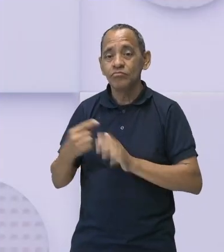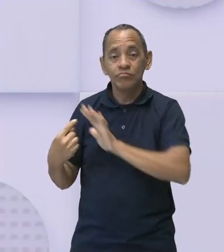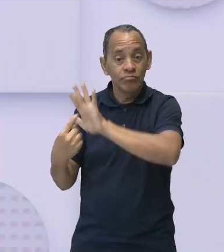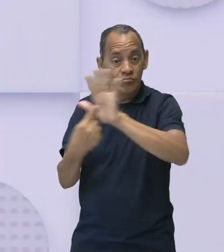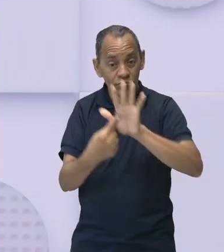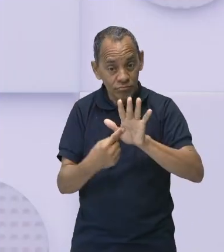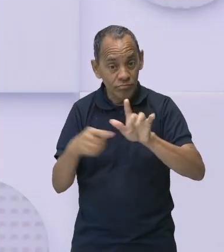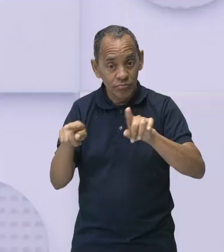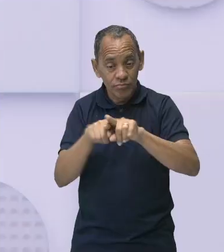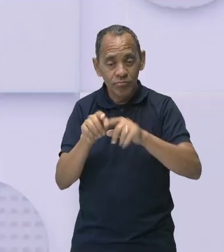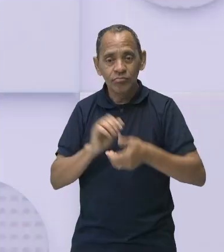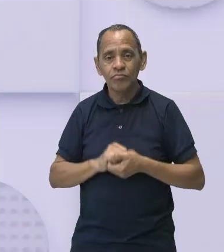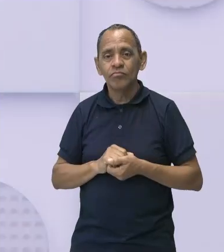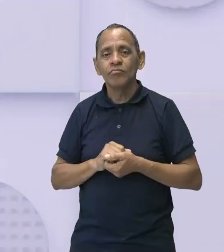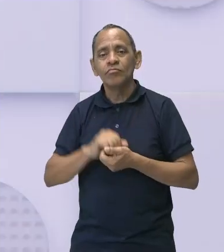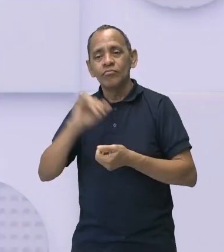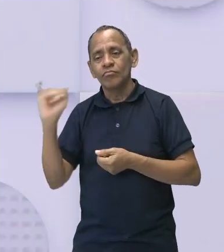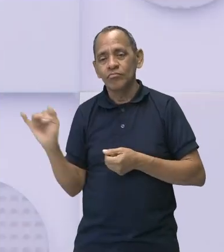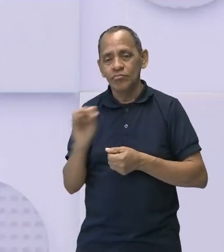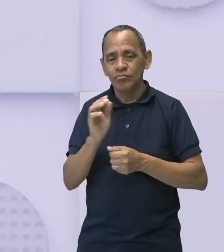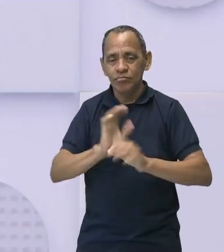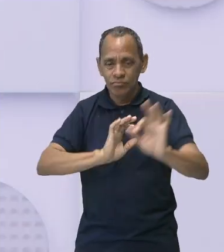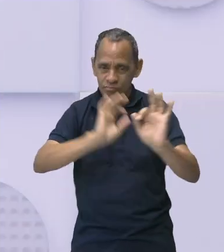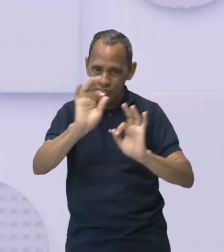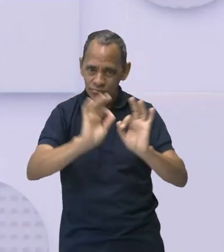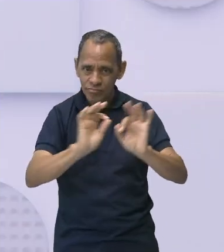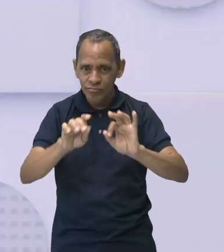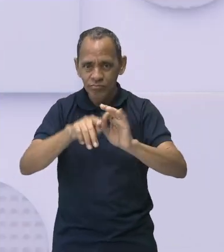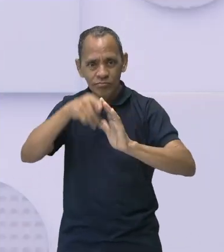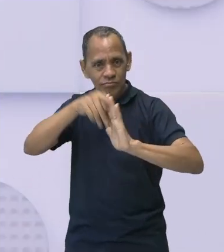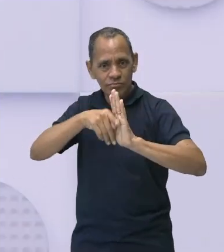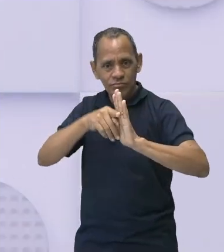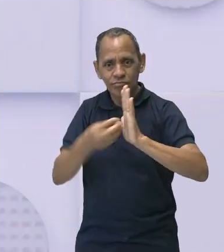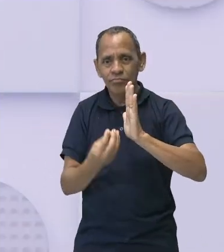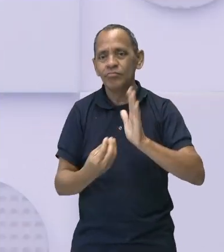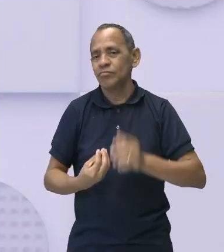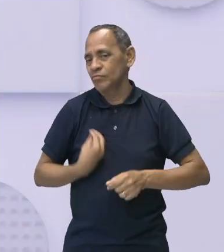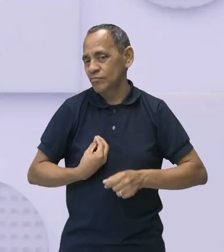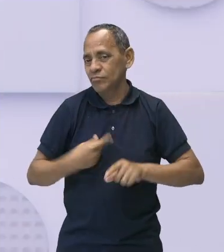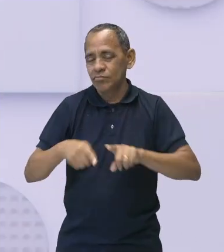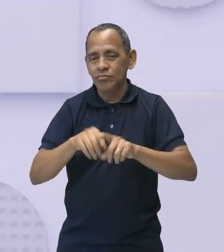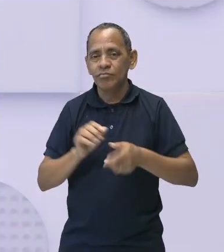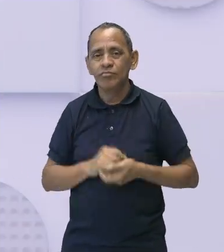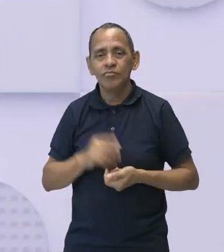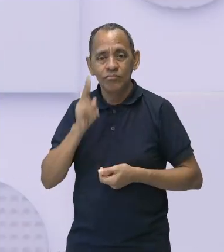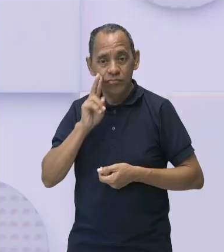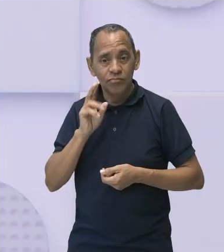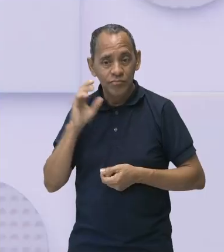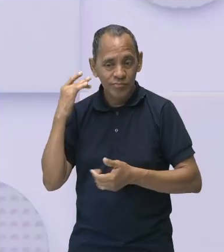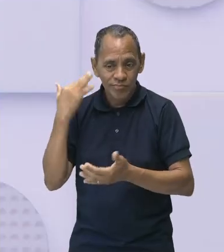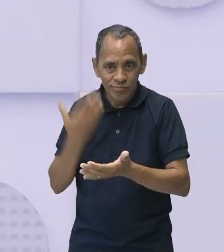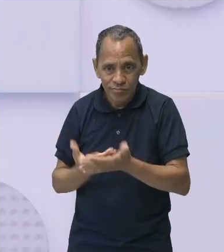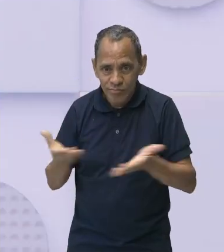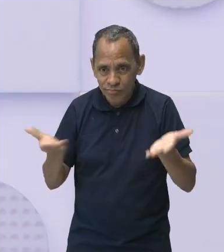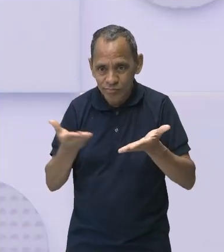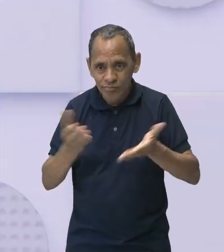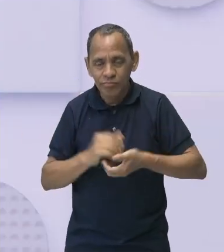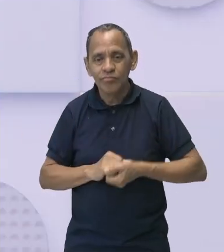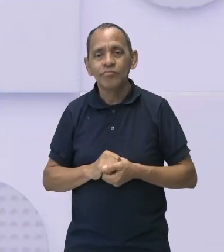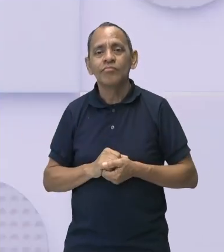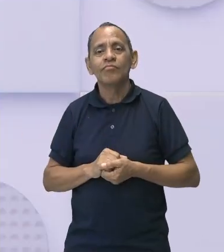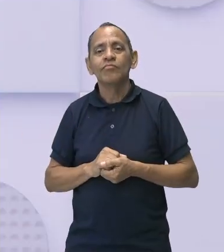relação à importância do planejamento no projeto de vida. Nós vimos até agora a questão da dimensão psicológica, e